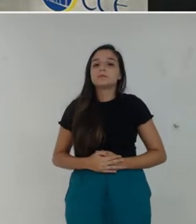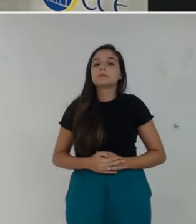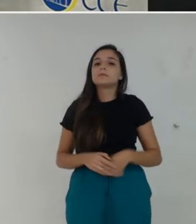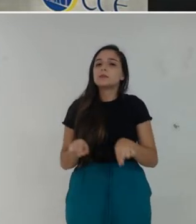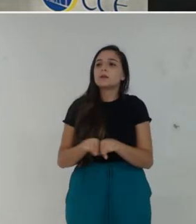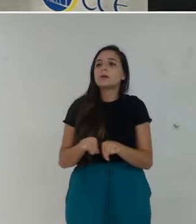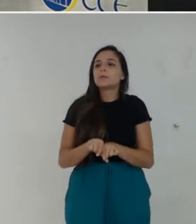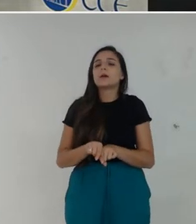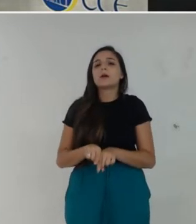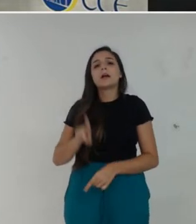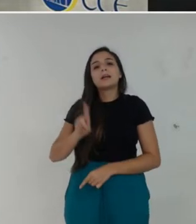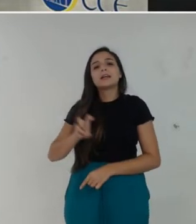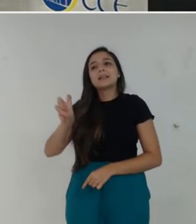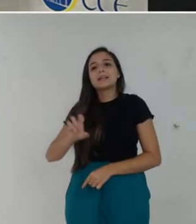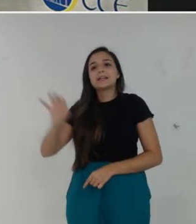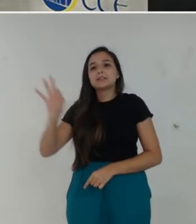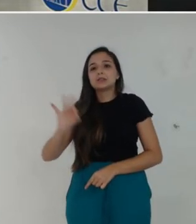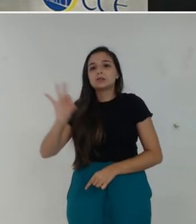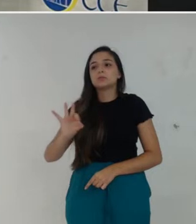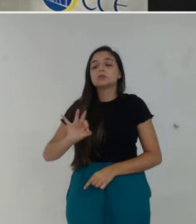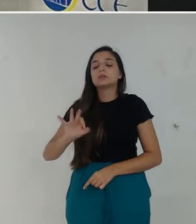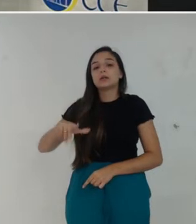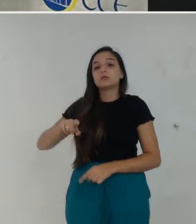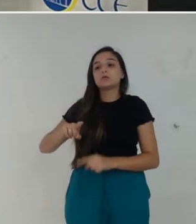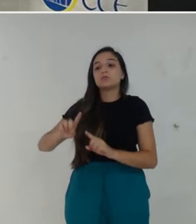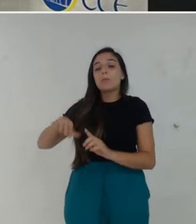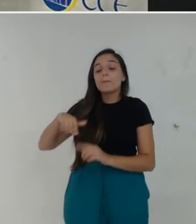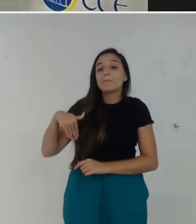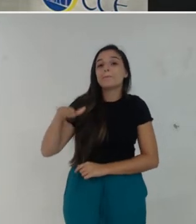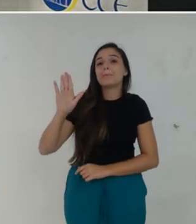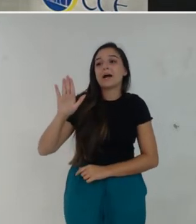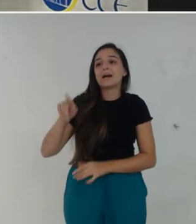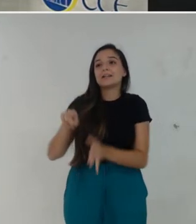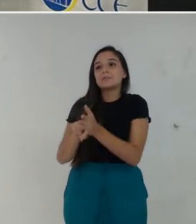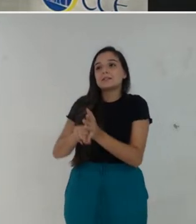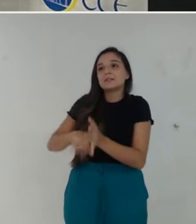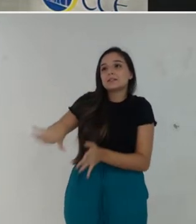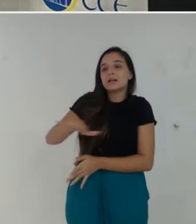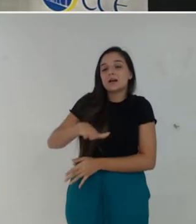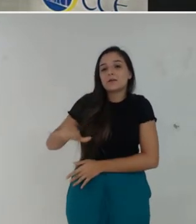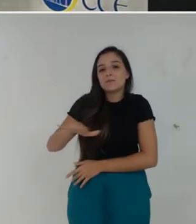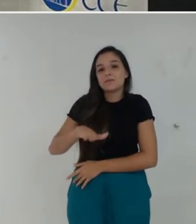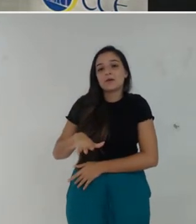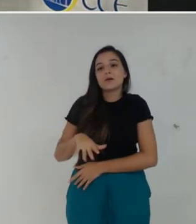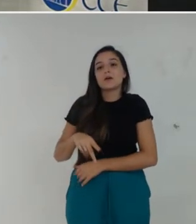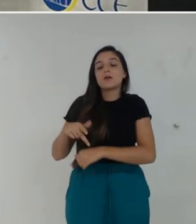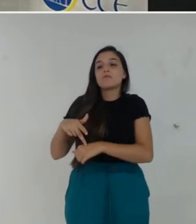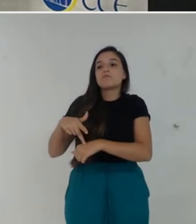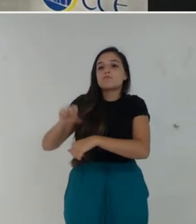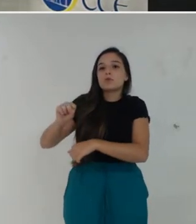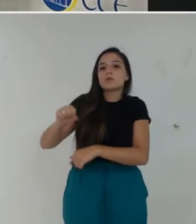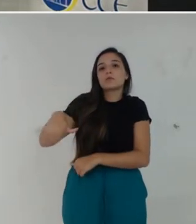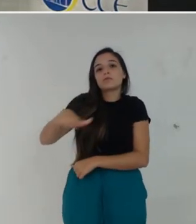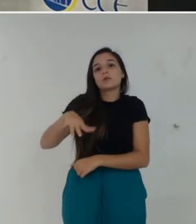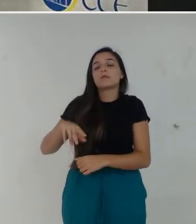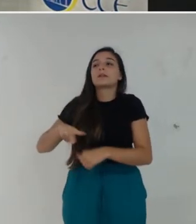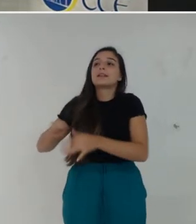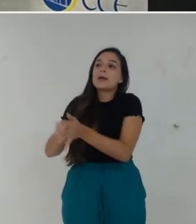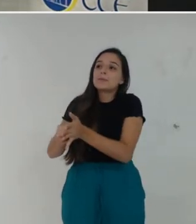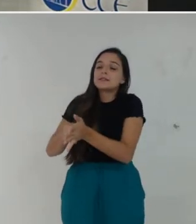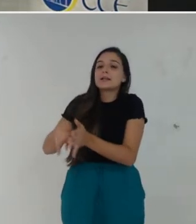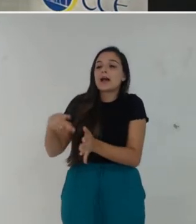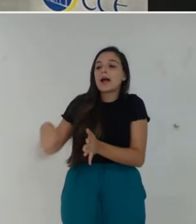mais de 15% das pesquisas nos programas de pós-graduação em tradução